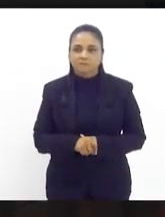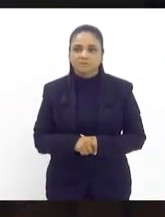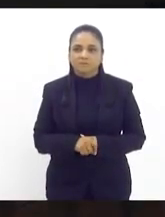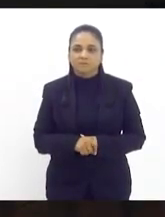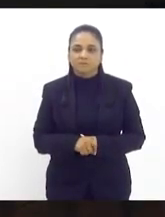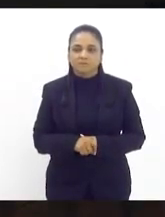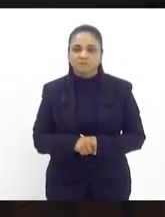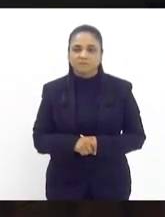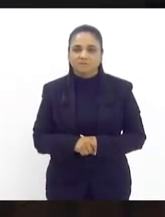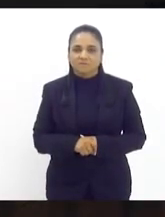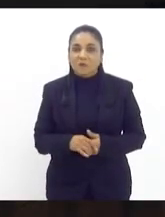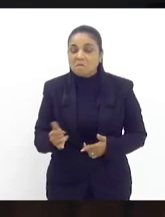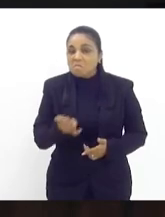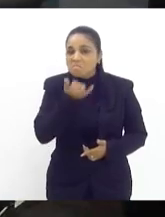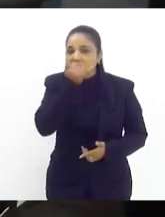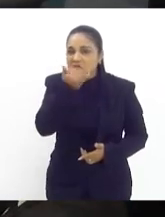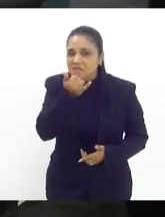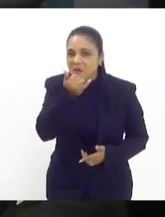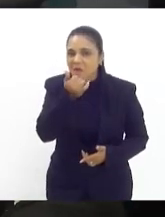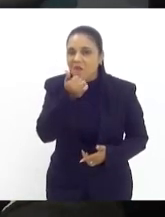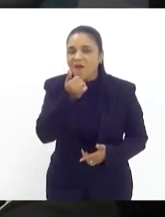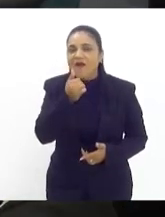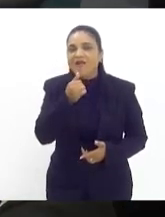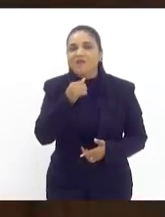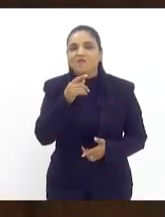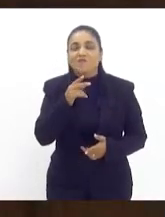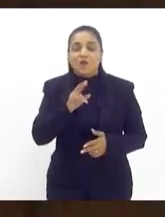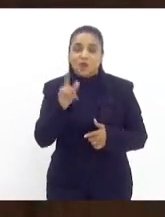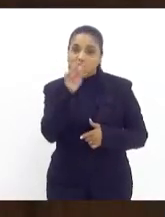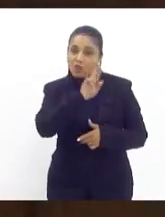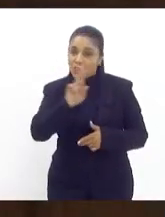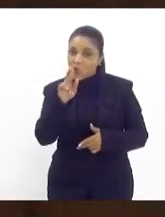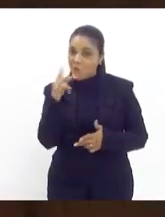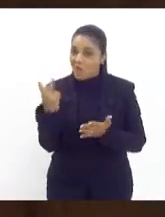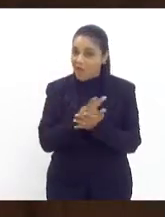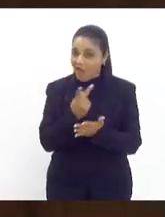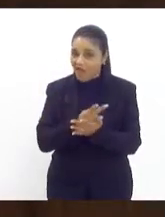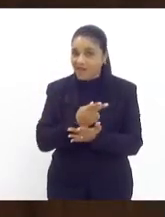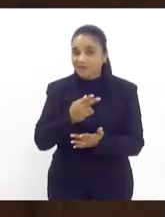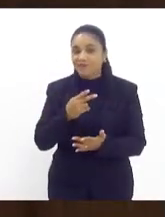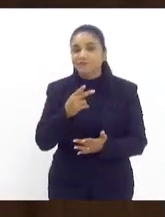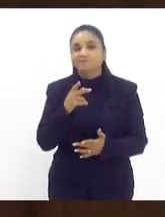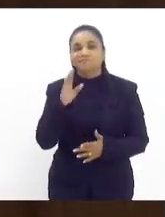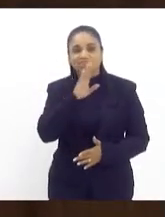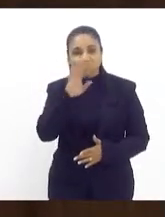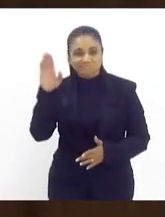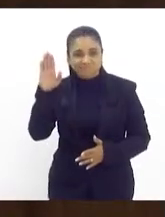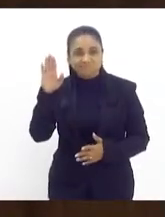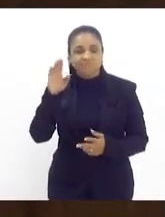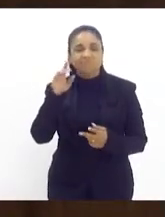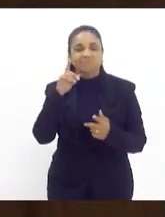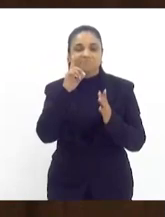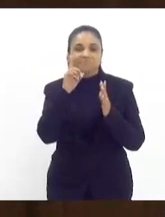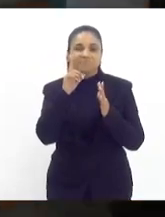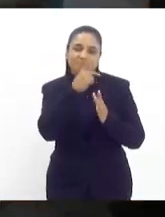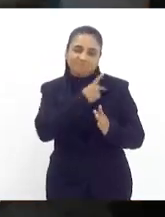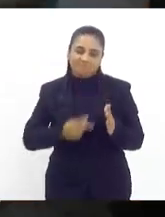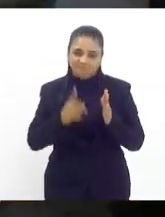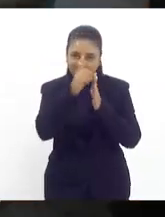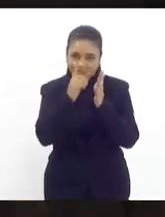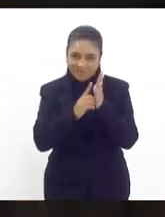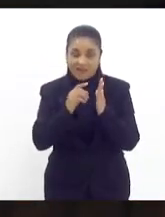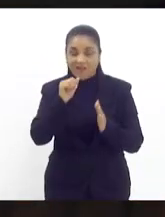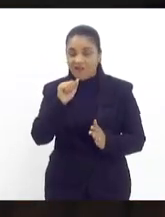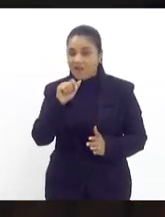Solicito... Perdão, eu falei o nome errado. Nosso candidato, nosso querido presidente hoje do DETRAN, Adolfo Konder.